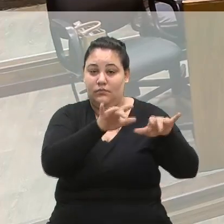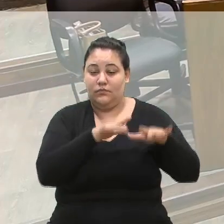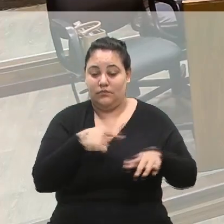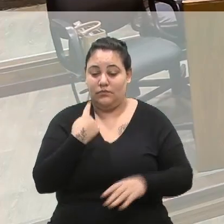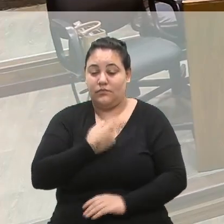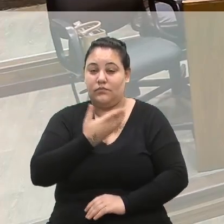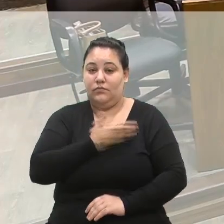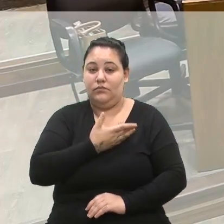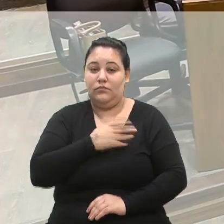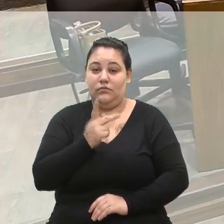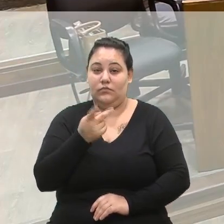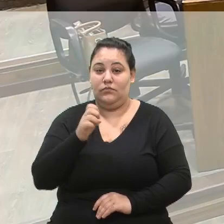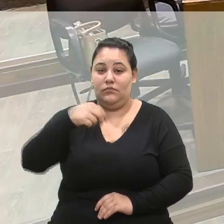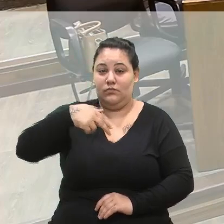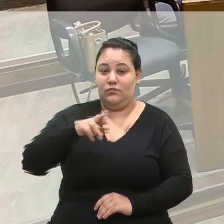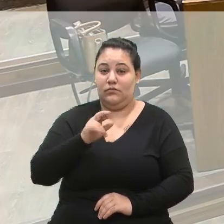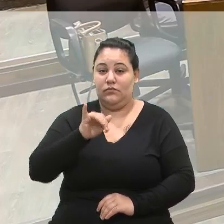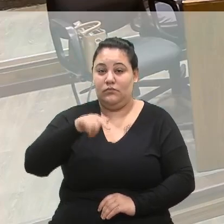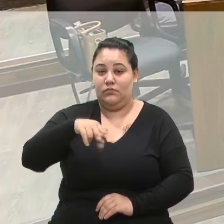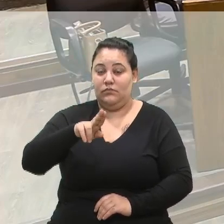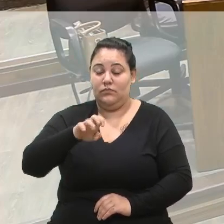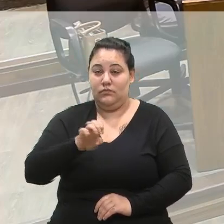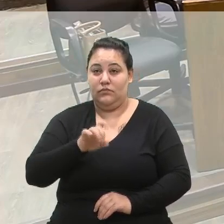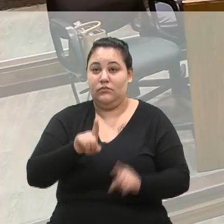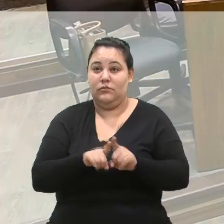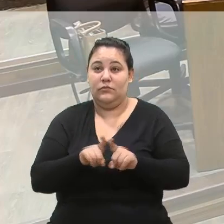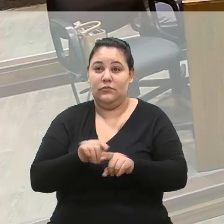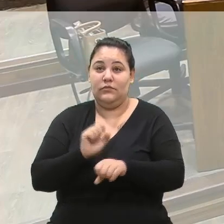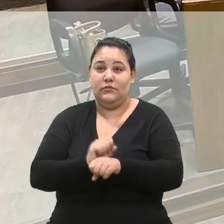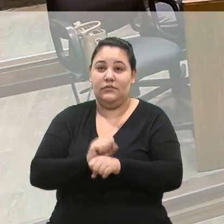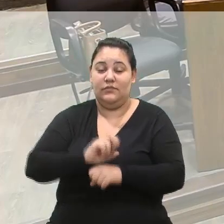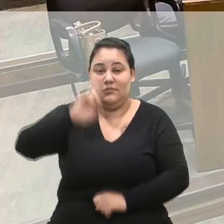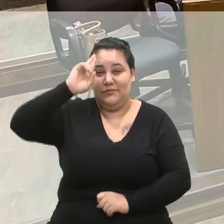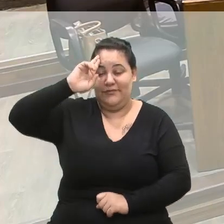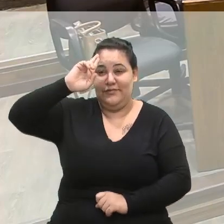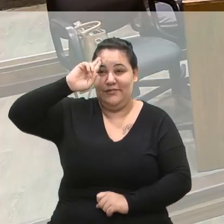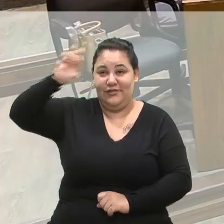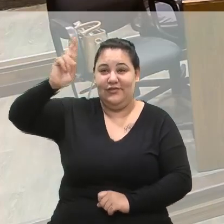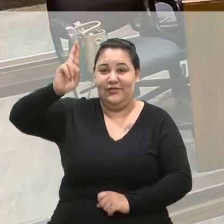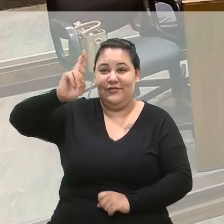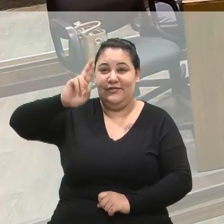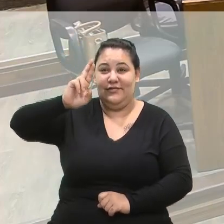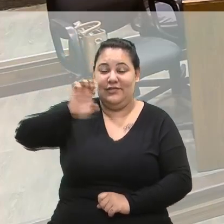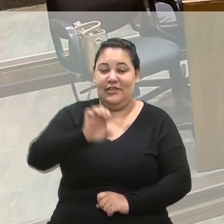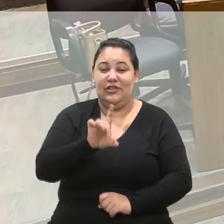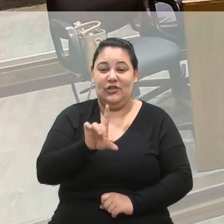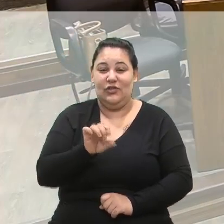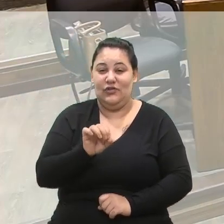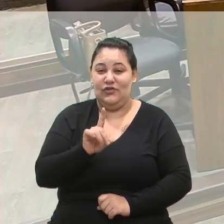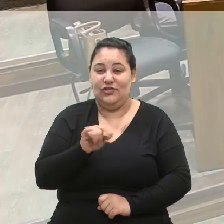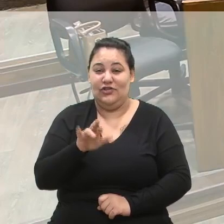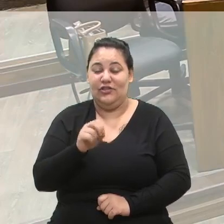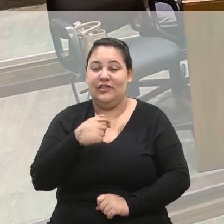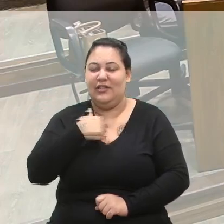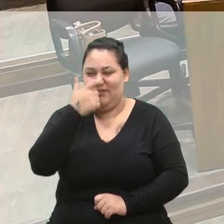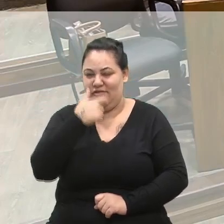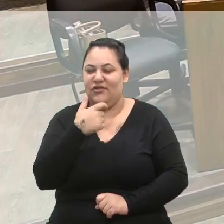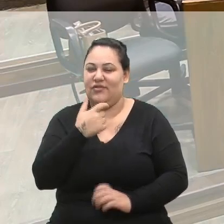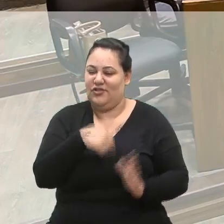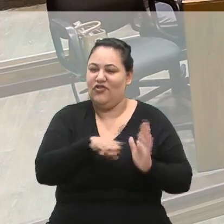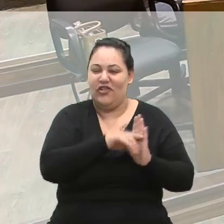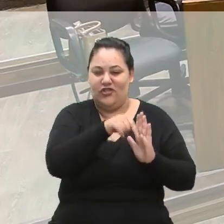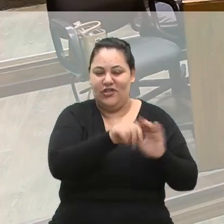Henrique. Estava aguardando também o chefe escoteiro Elodie Araújo, que em breve deve chegar. A todos